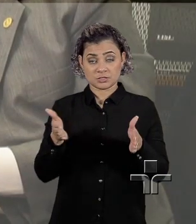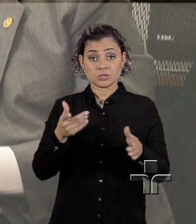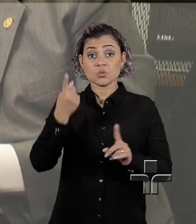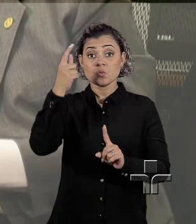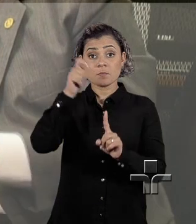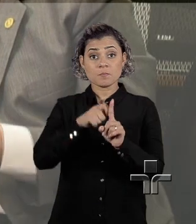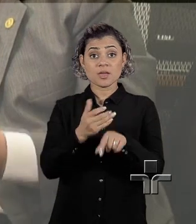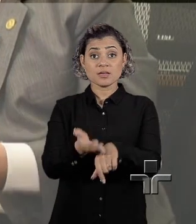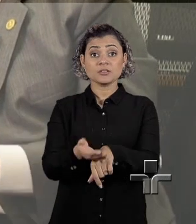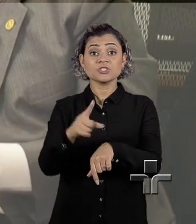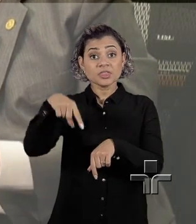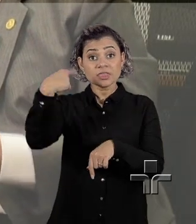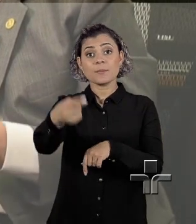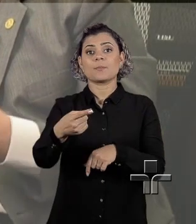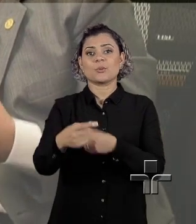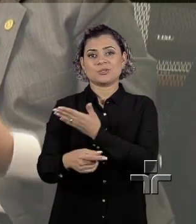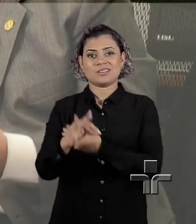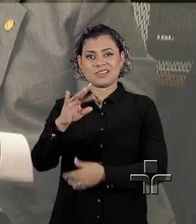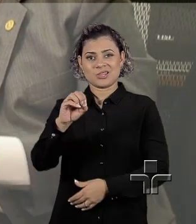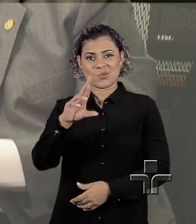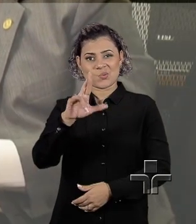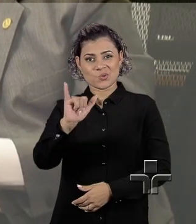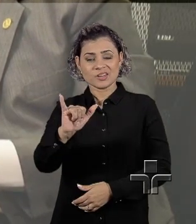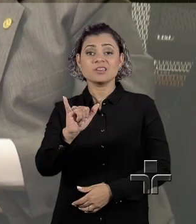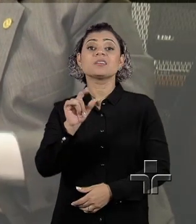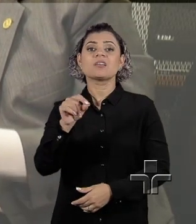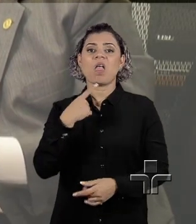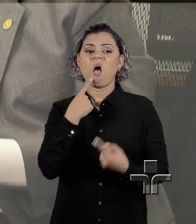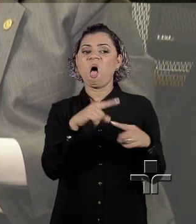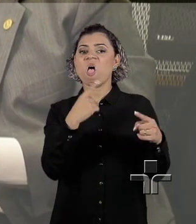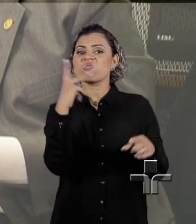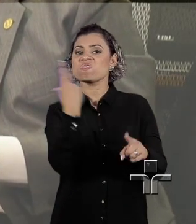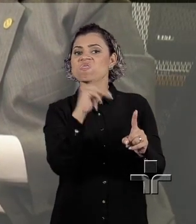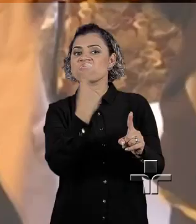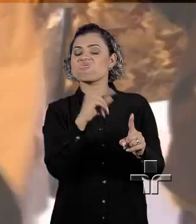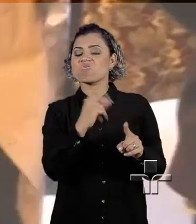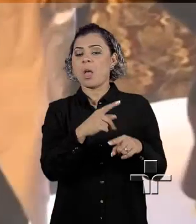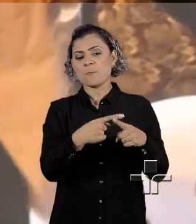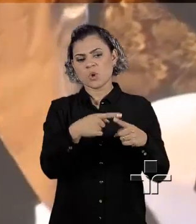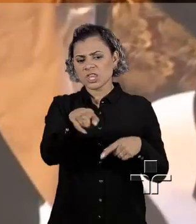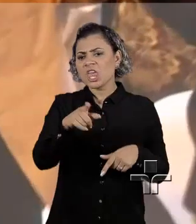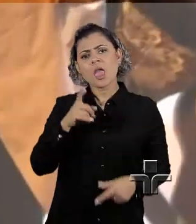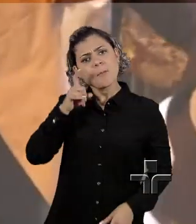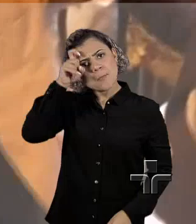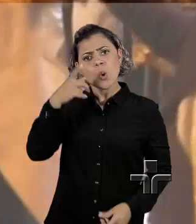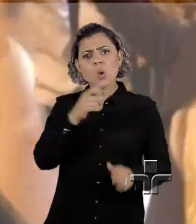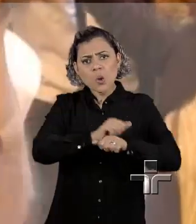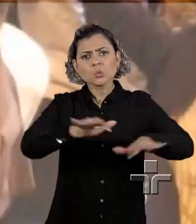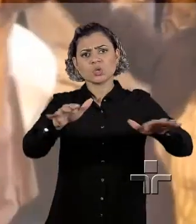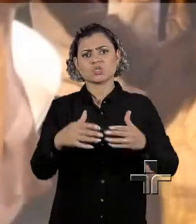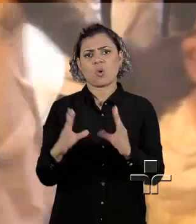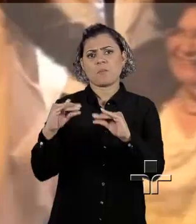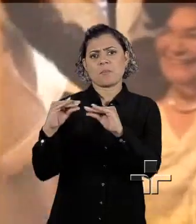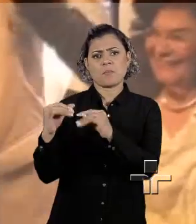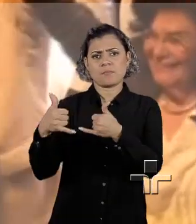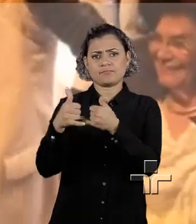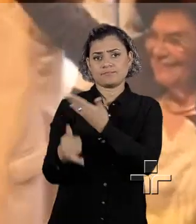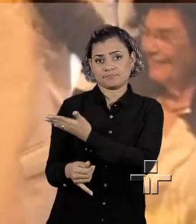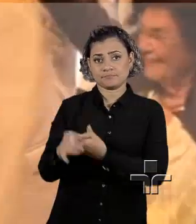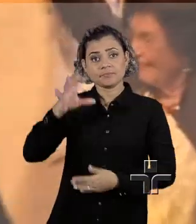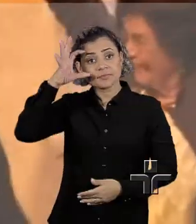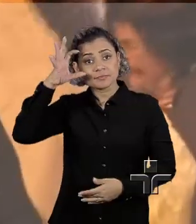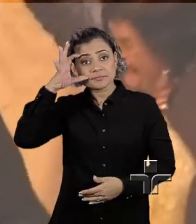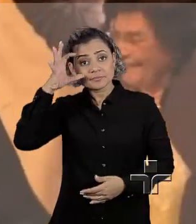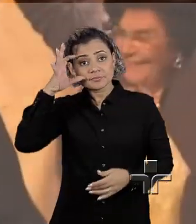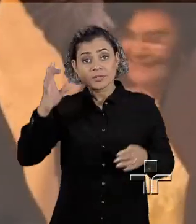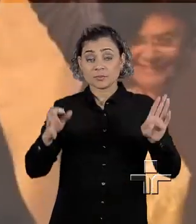do falecido ministro Teori Zavascki ter criticado Sérgio Moro por ele ter autorizado a divulgação de uma conversa telefônica entre a